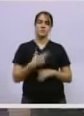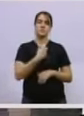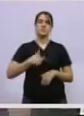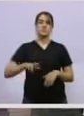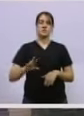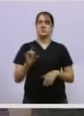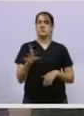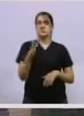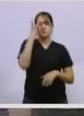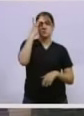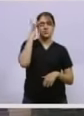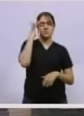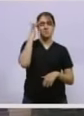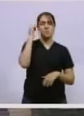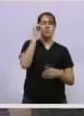de idolatria,